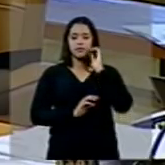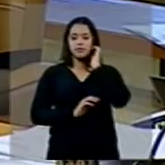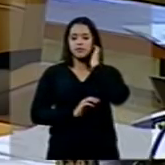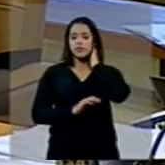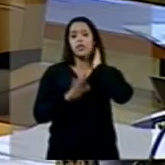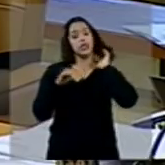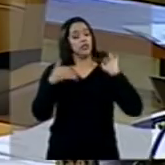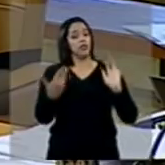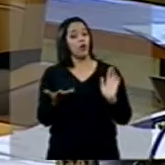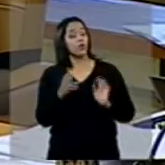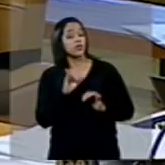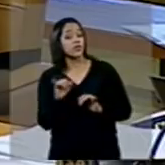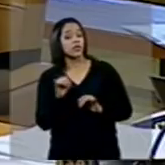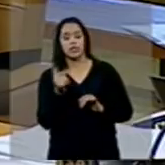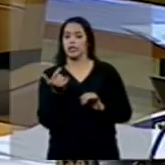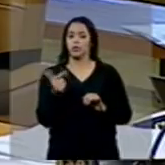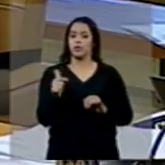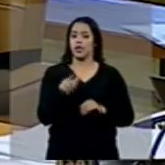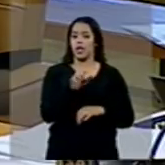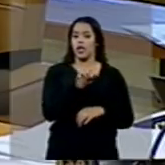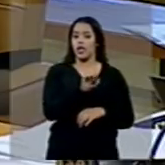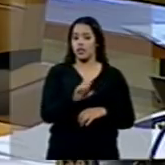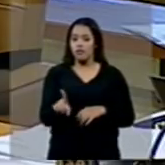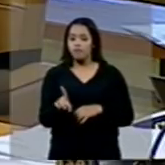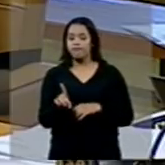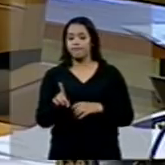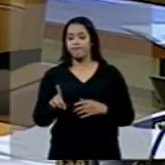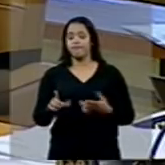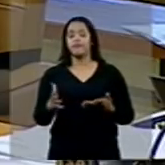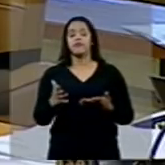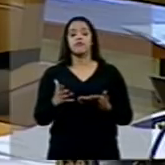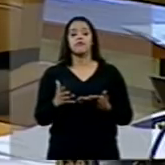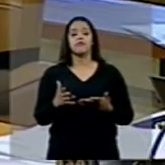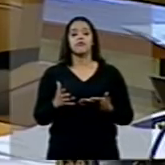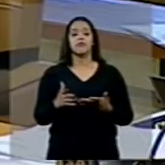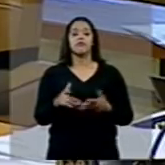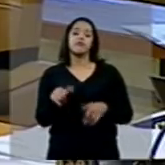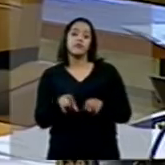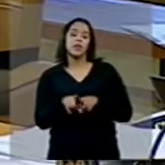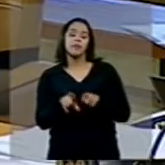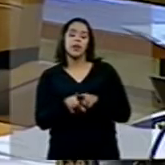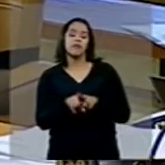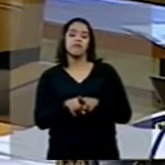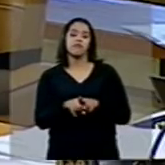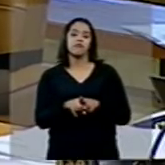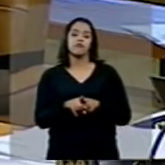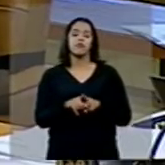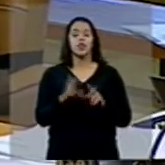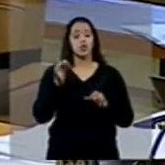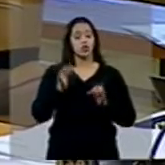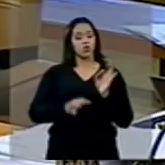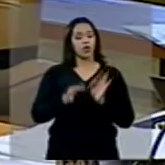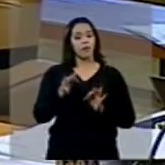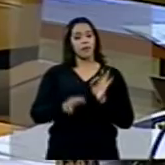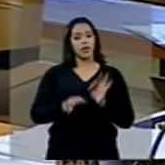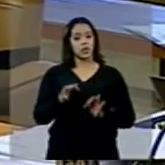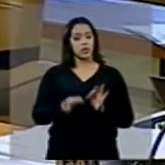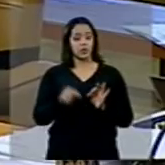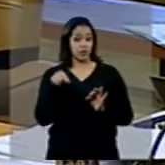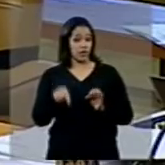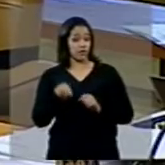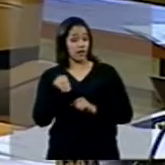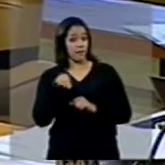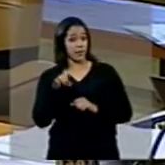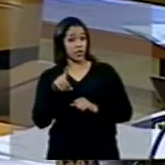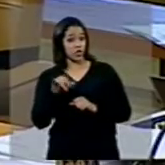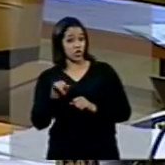Sem embargo de não ser incomum a conversão do julgamento da cautelar no próprio mérito,